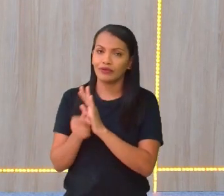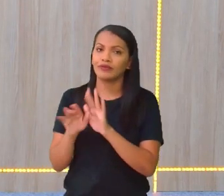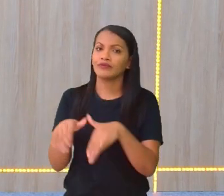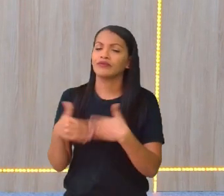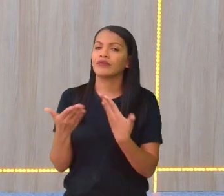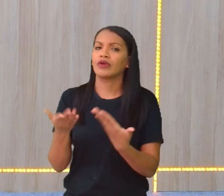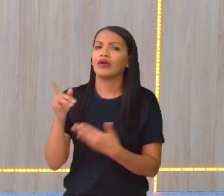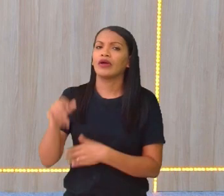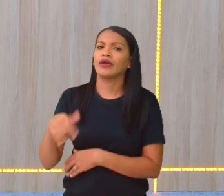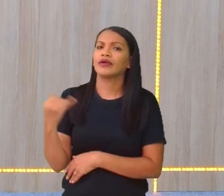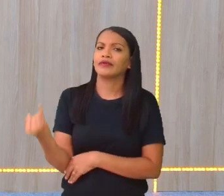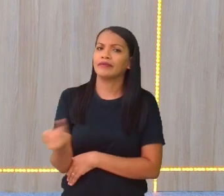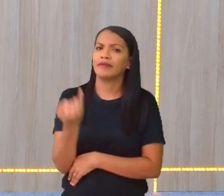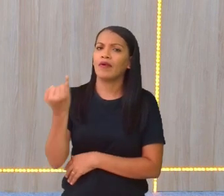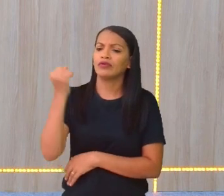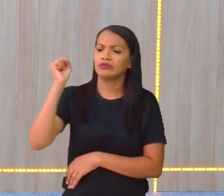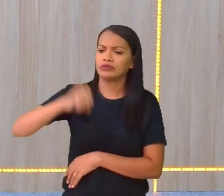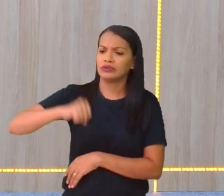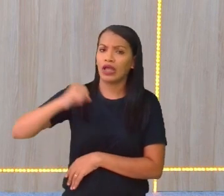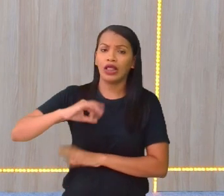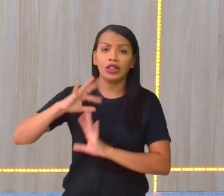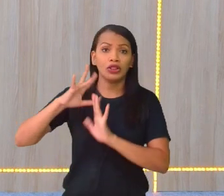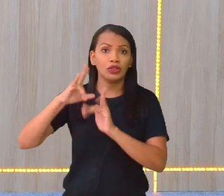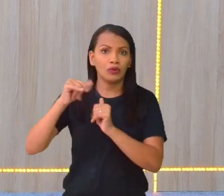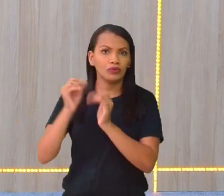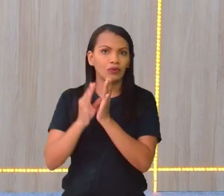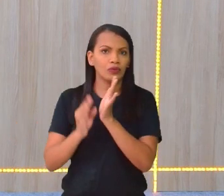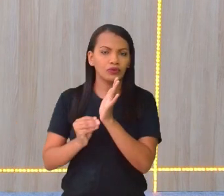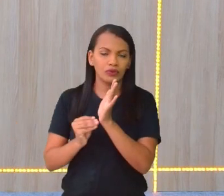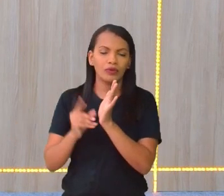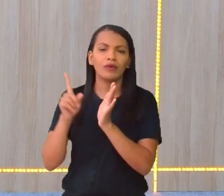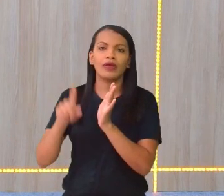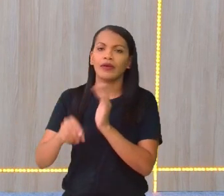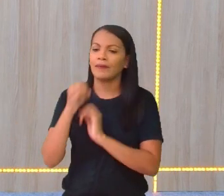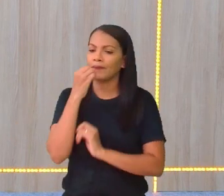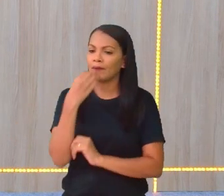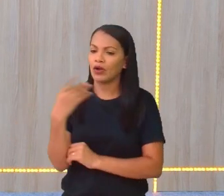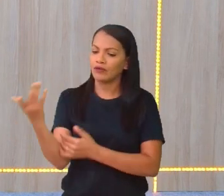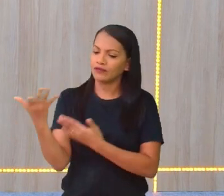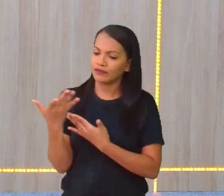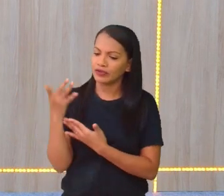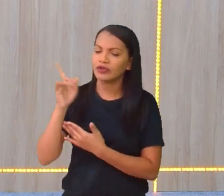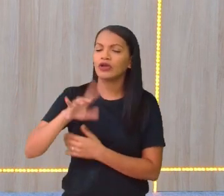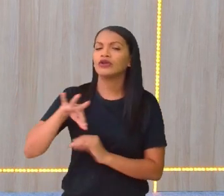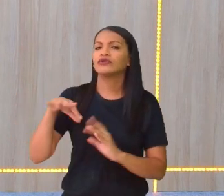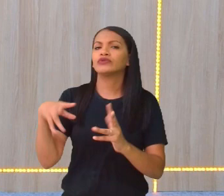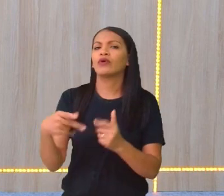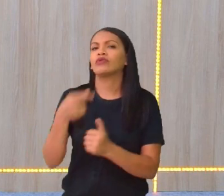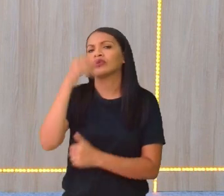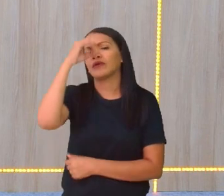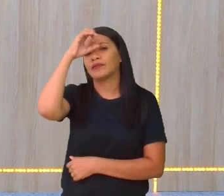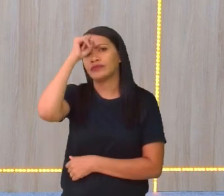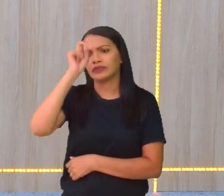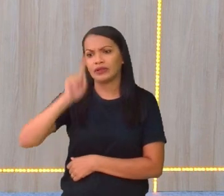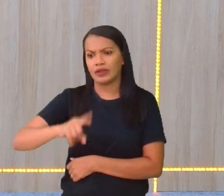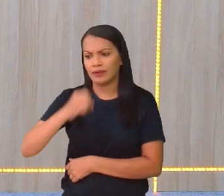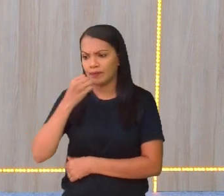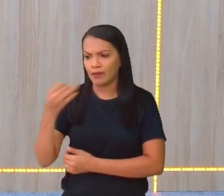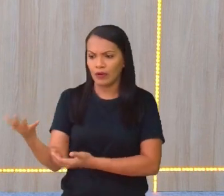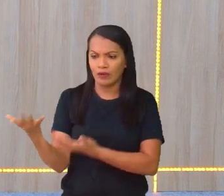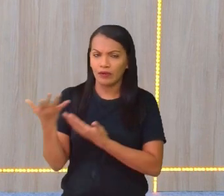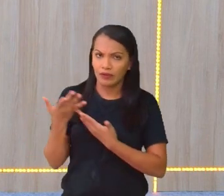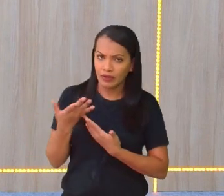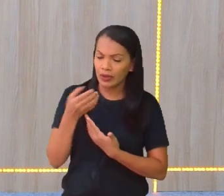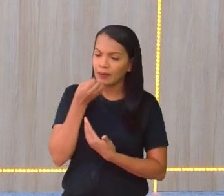é importante, sim, todo conteúdo é bem-vindo, toda a aprendizagem deve ser